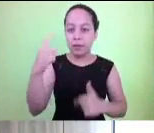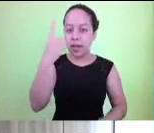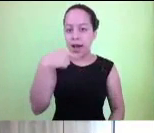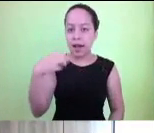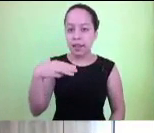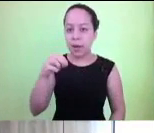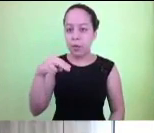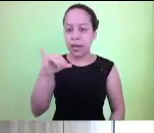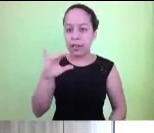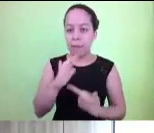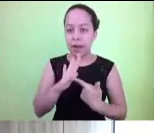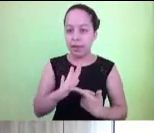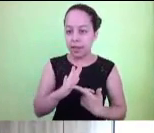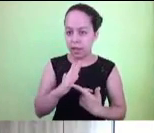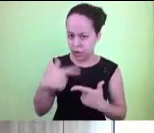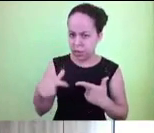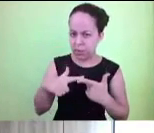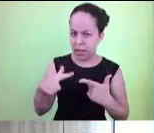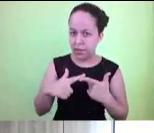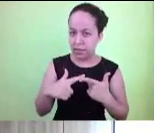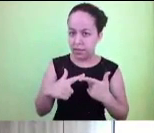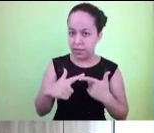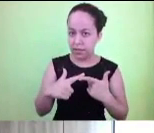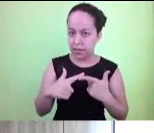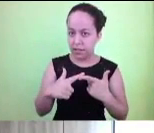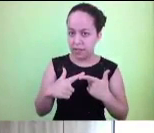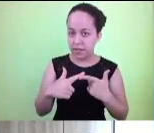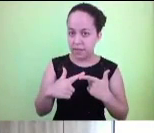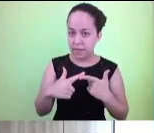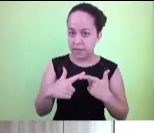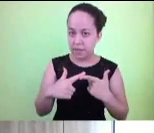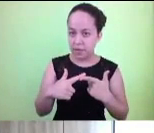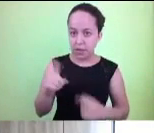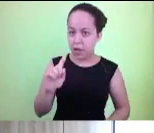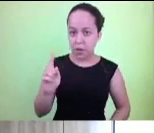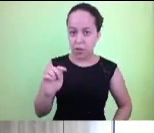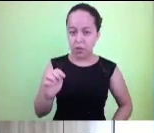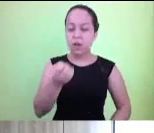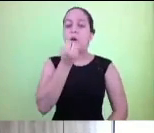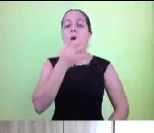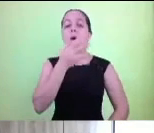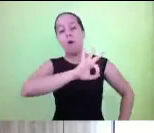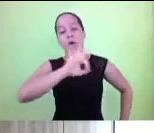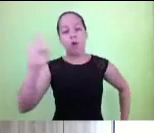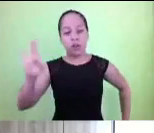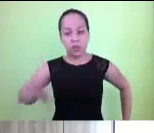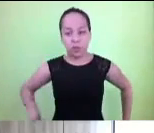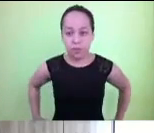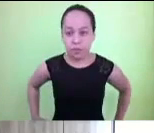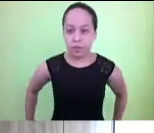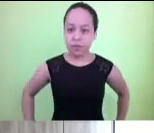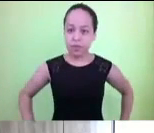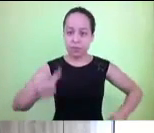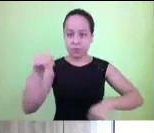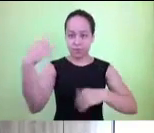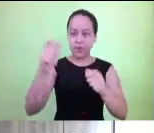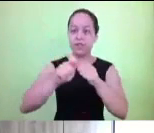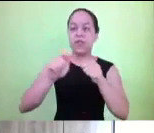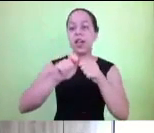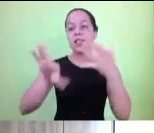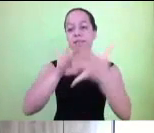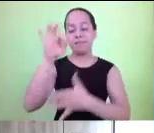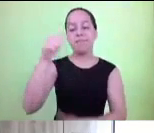problema da Mônica estar aparecendo, tem problema? Não, não tem agora, não tem. Mas só que depois a gente vai iniciar o sorteio